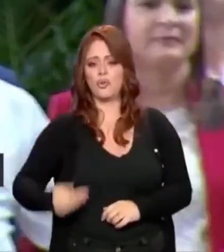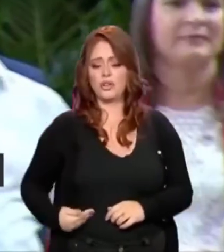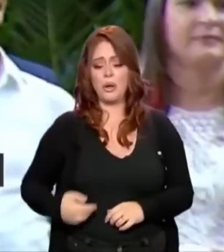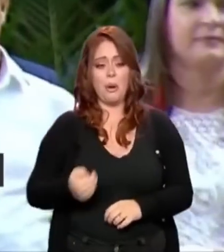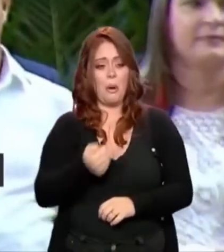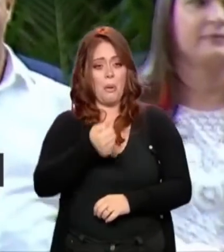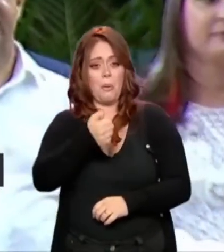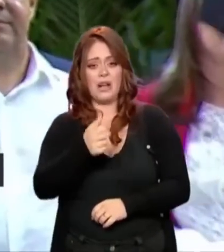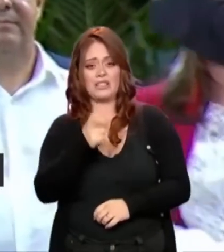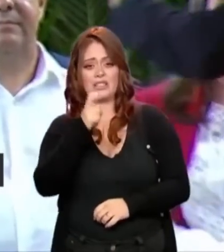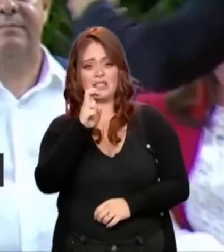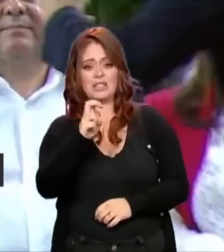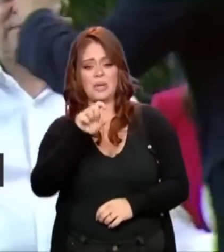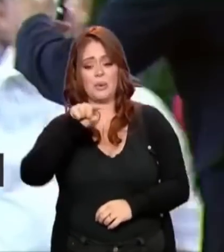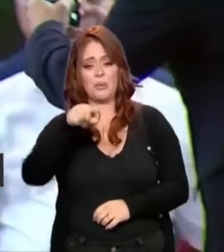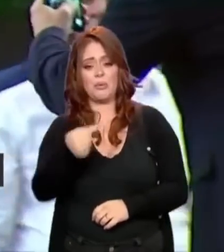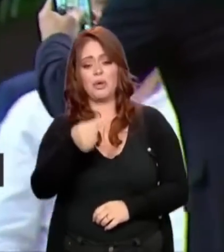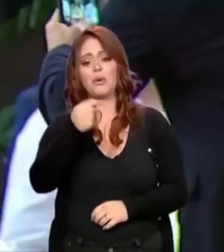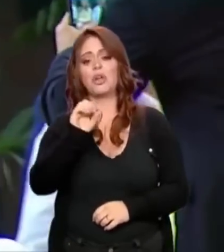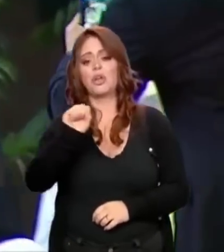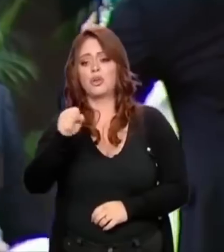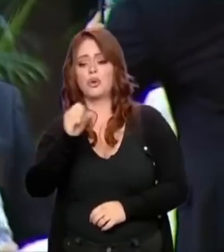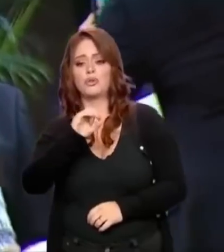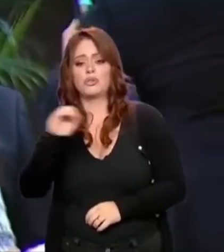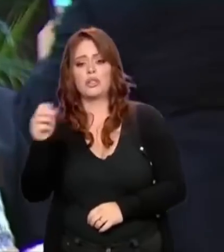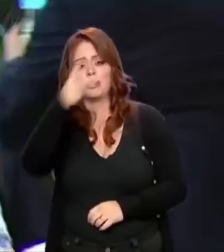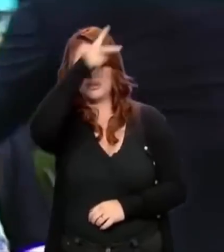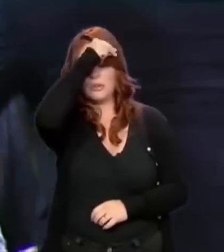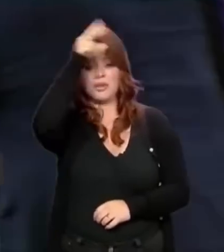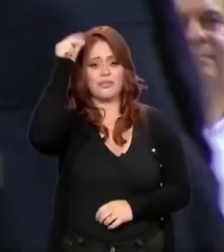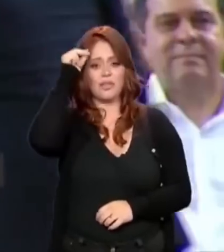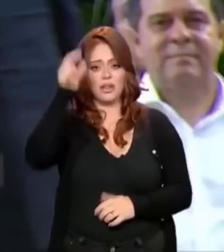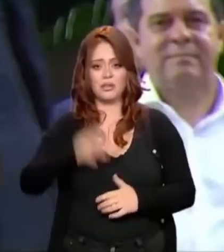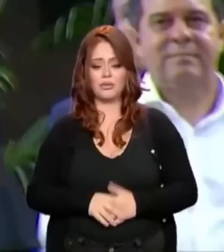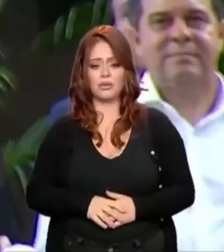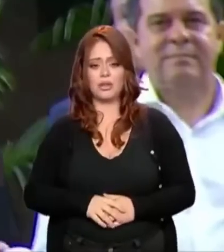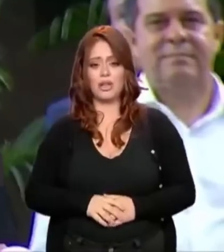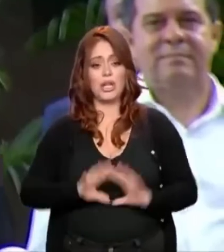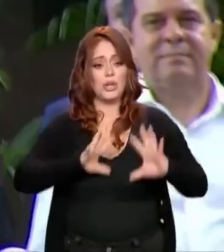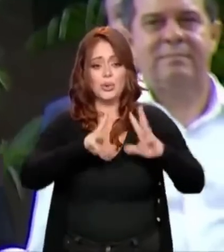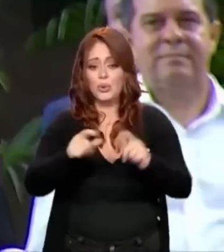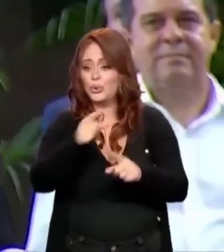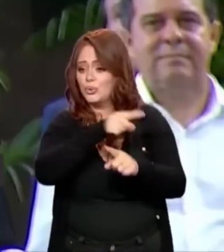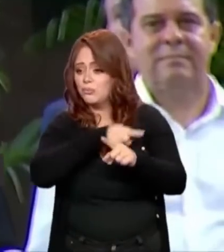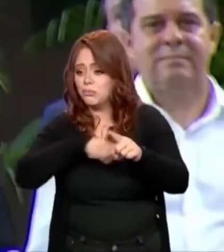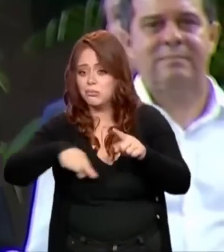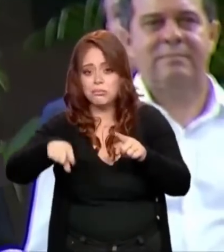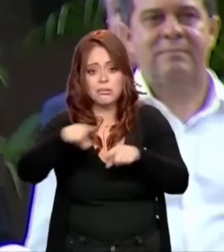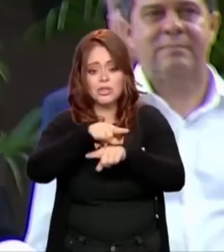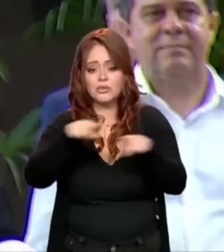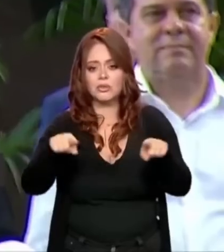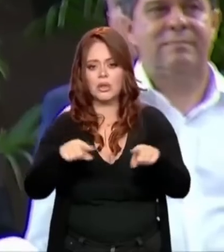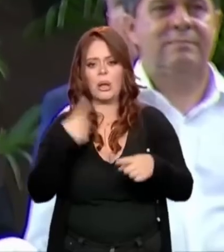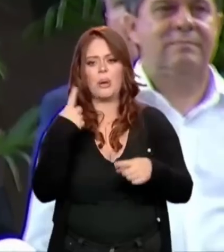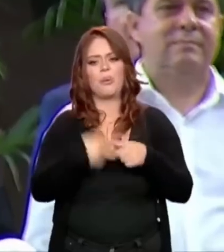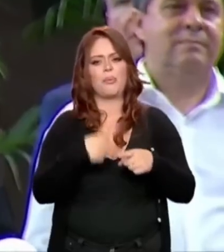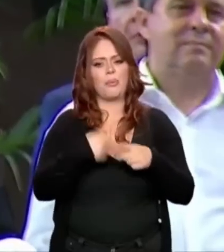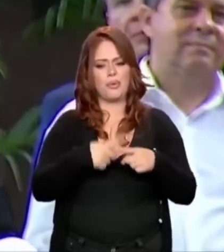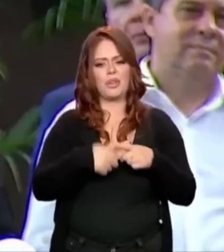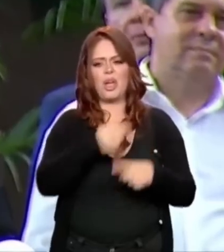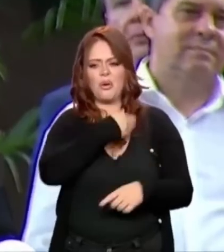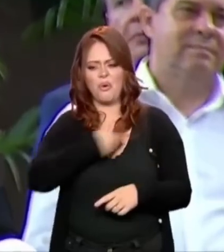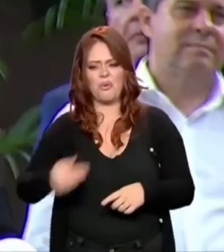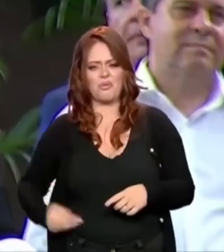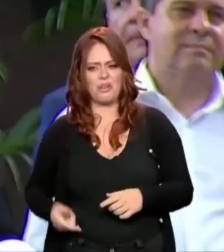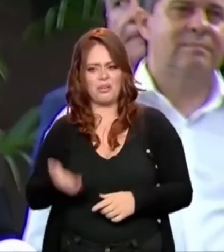quase 5.800 prefeitos e vou precisar, sobretudo, de vocês. Porque aquele golpe que